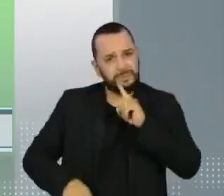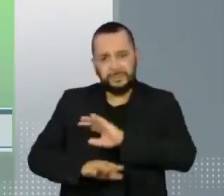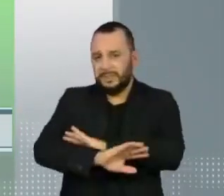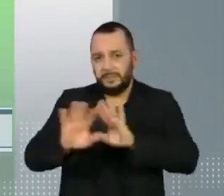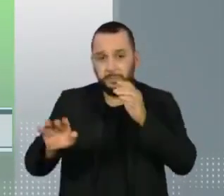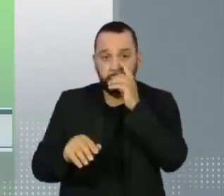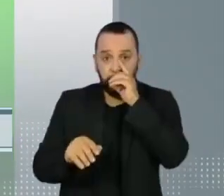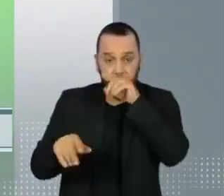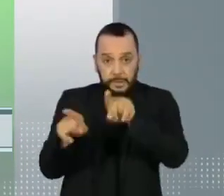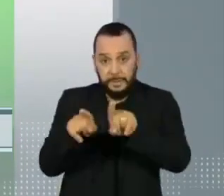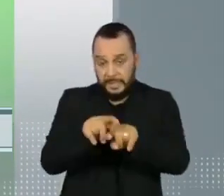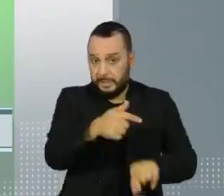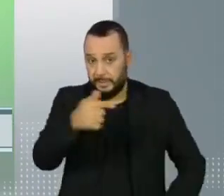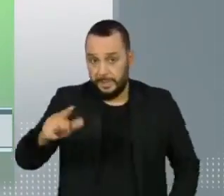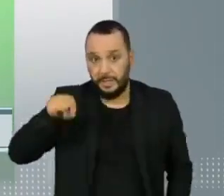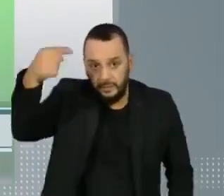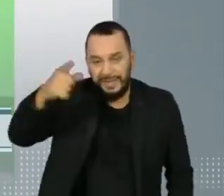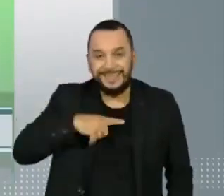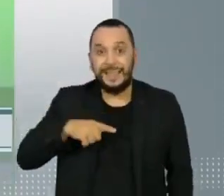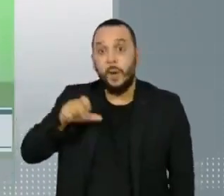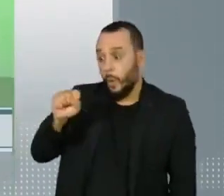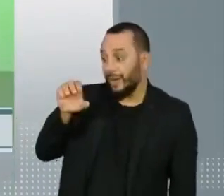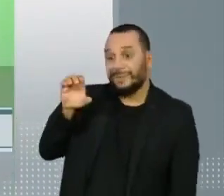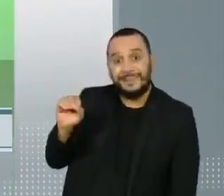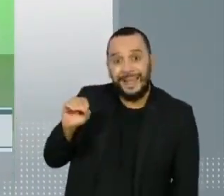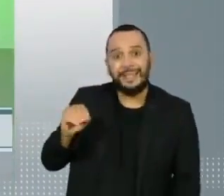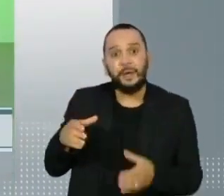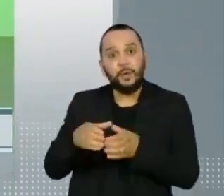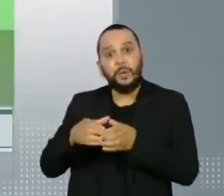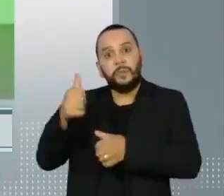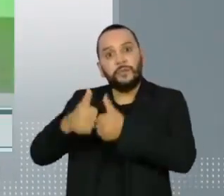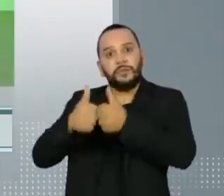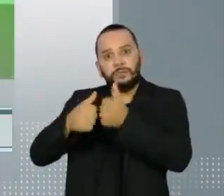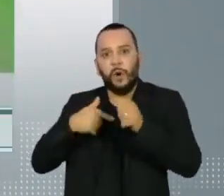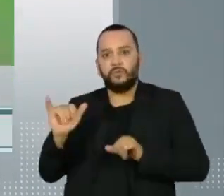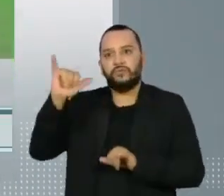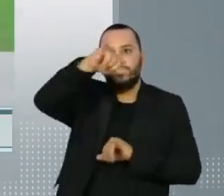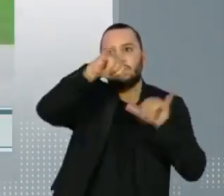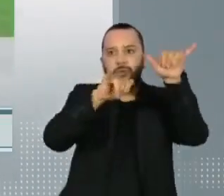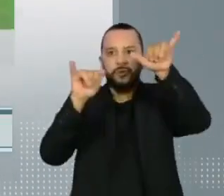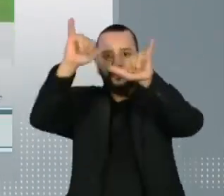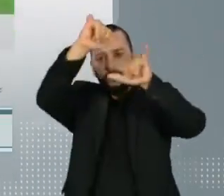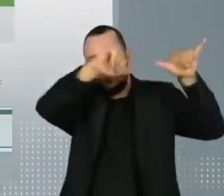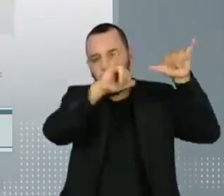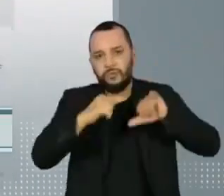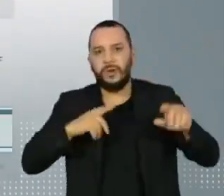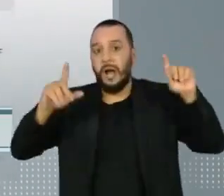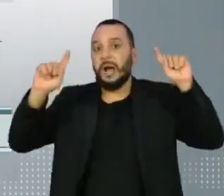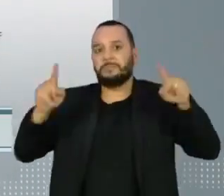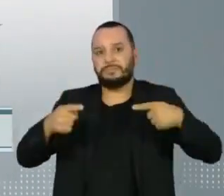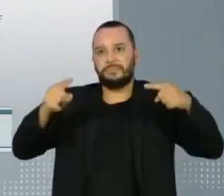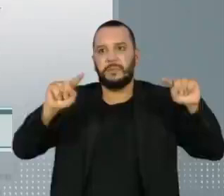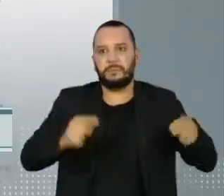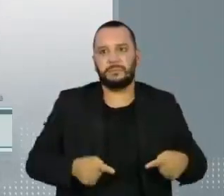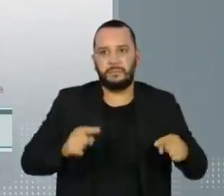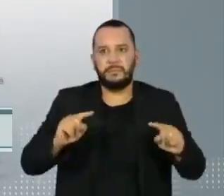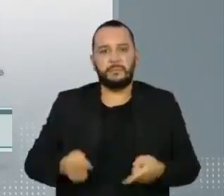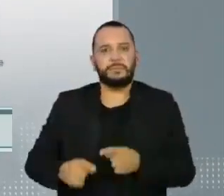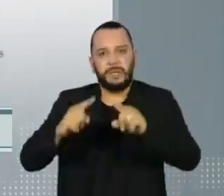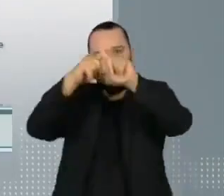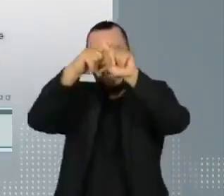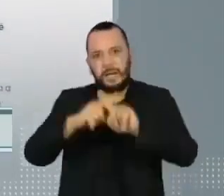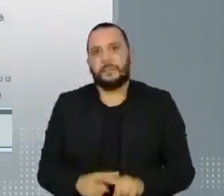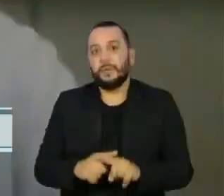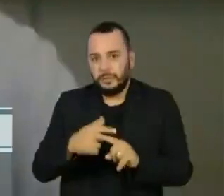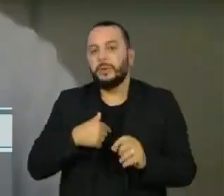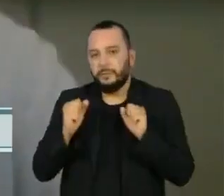na semana que vem, serão 80 times de todo o país viajando para jogar entre si. Gente suficiente para levar o vírus a